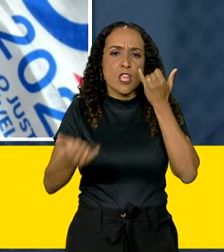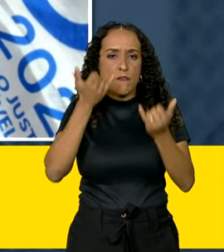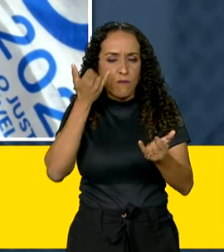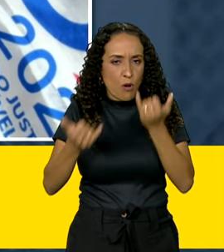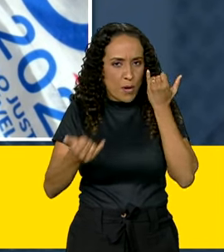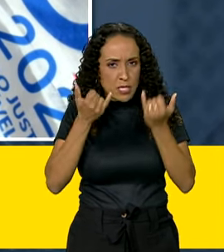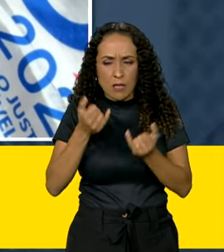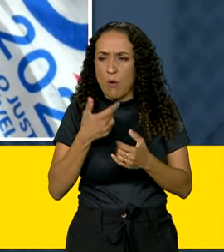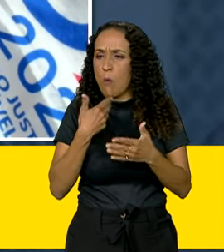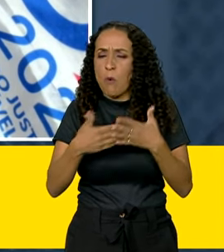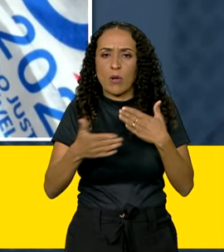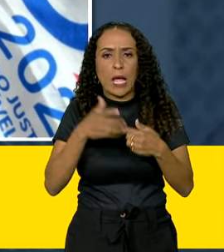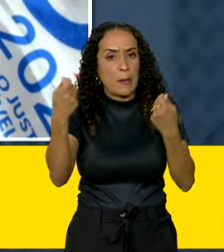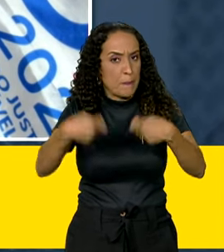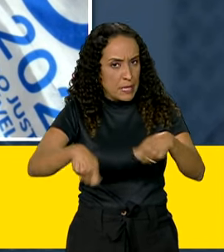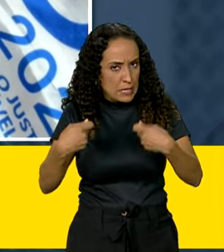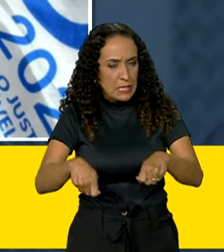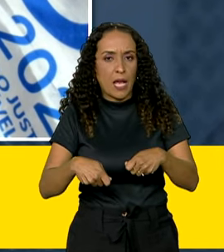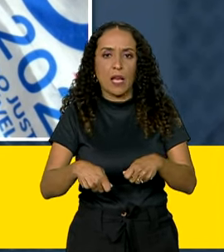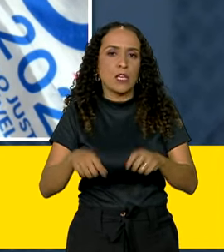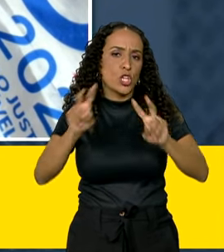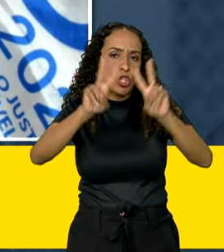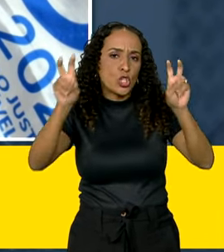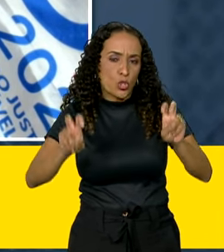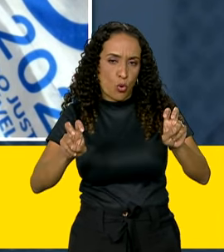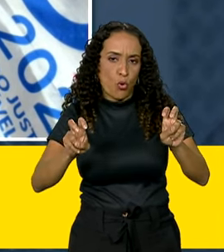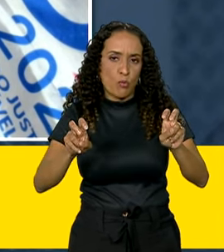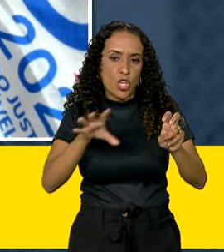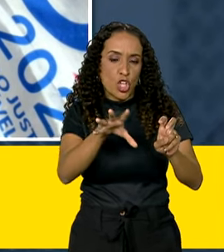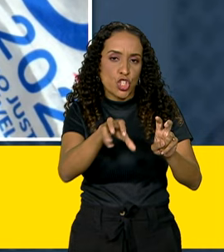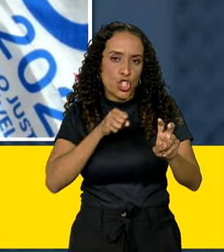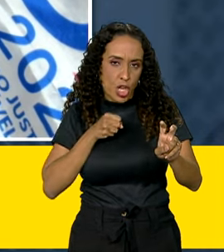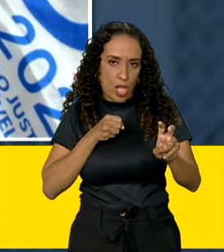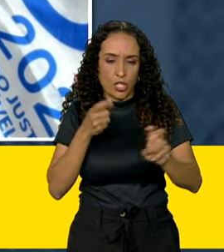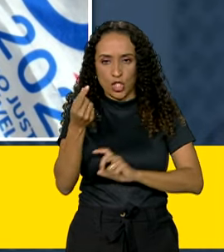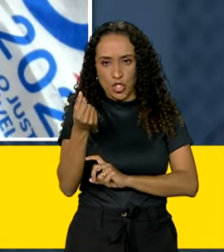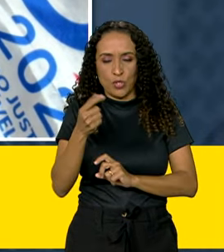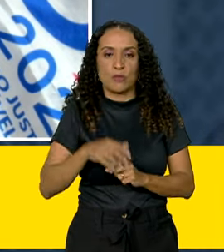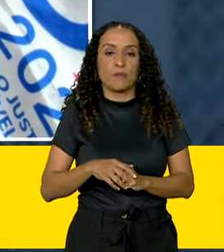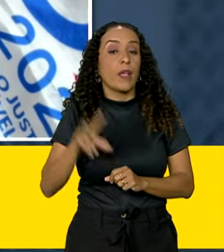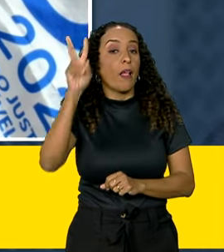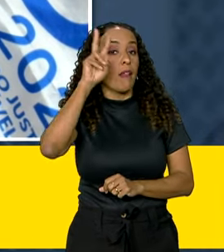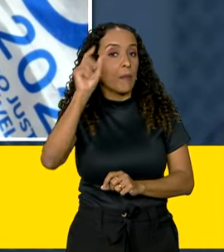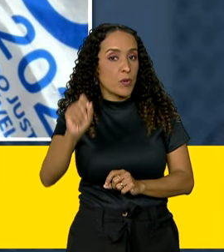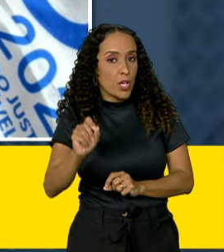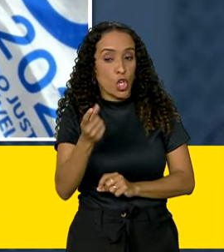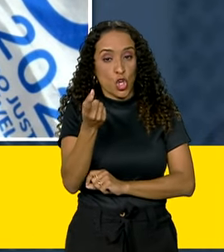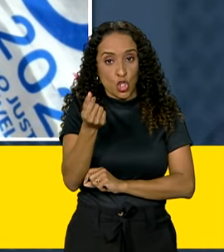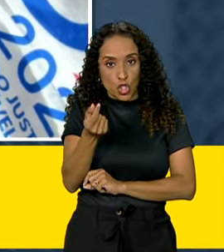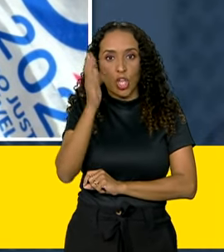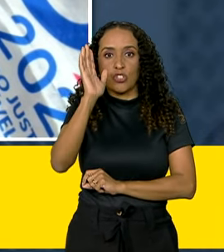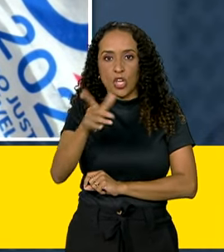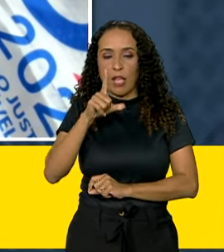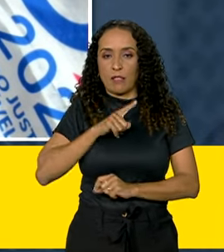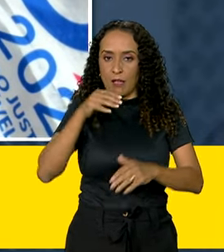informação que você precisar sobre a retirada do recurso. Lembrar que o dinheiro